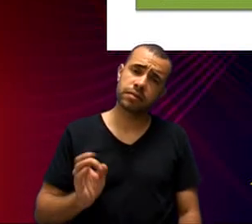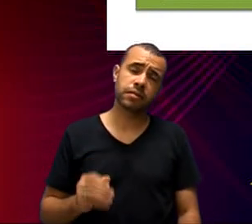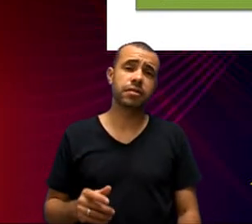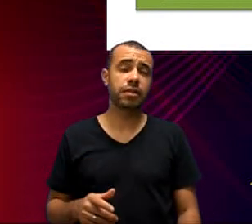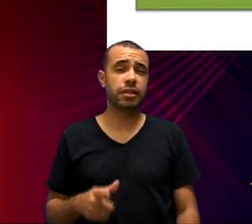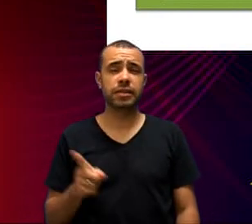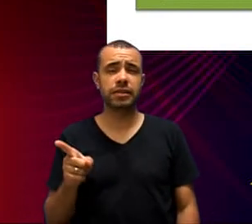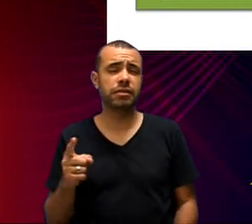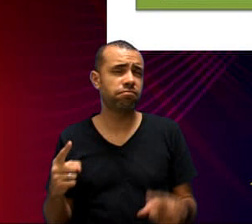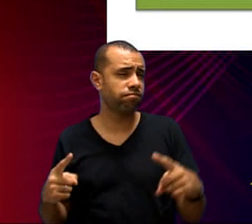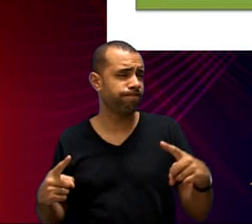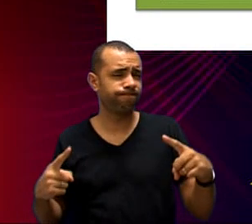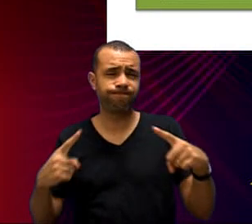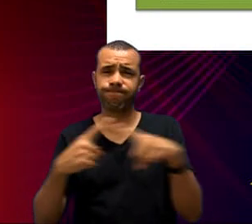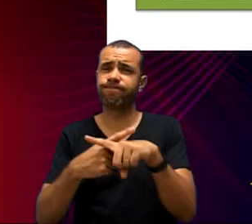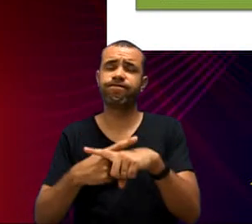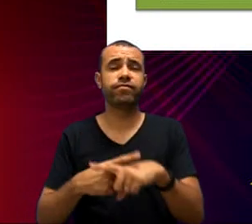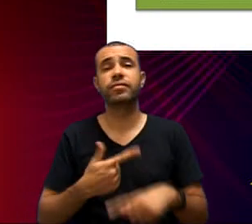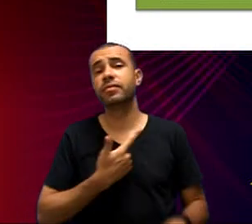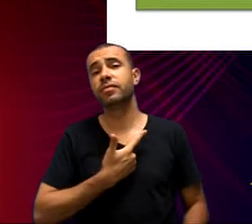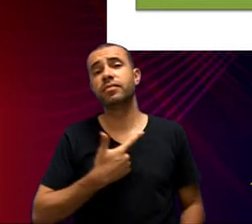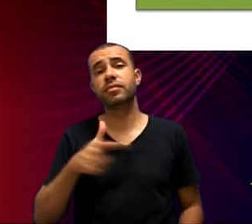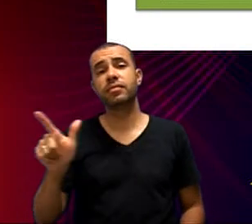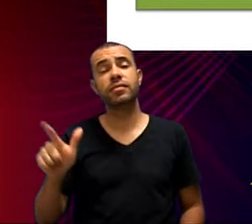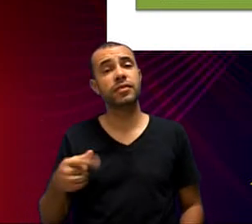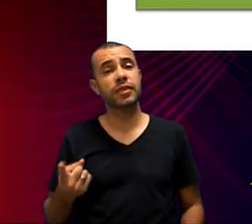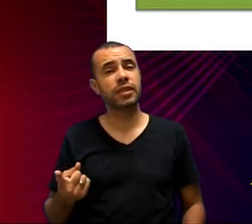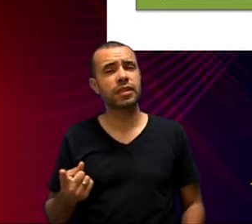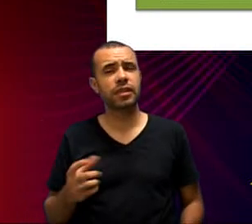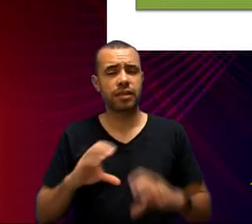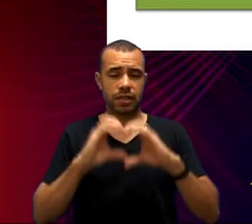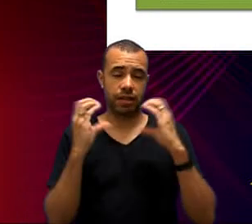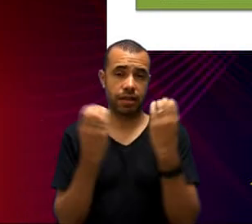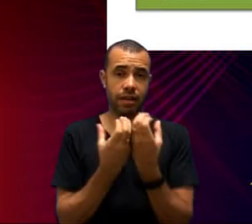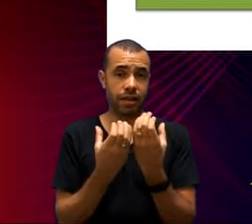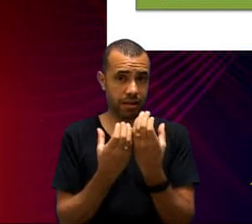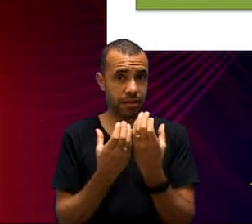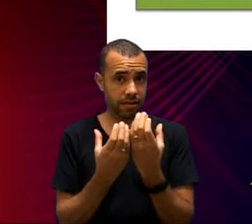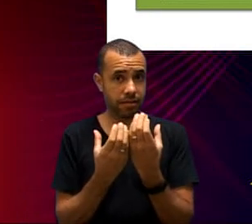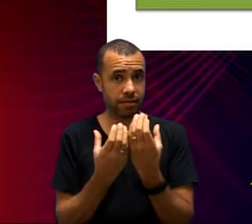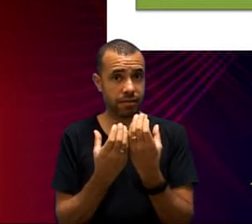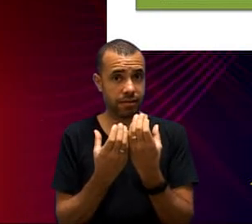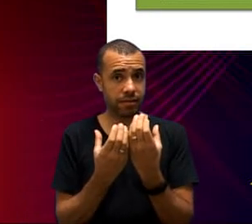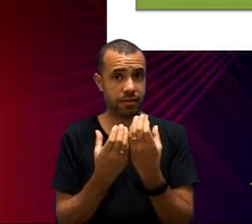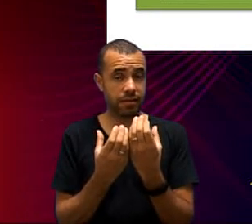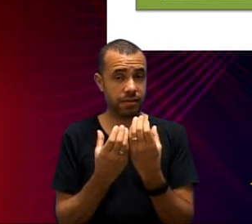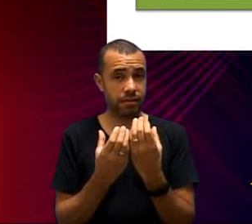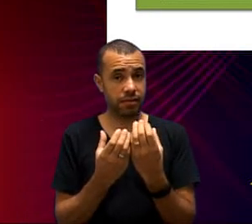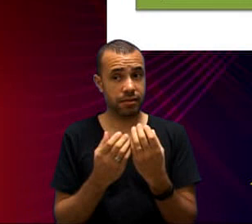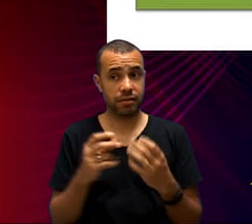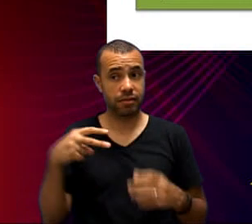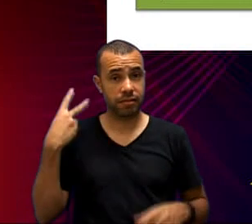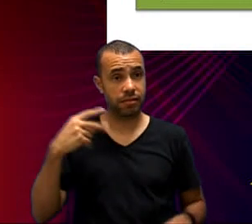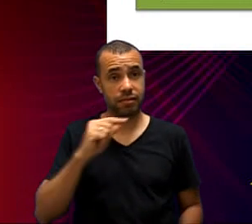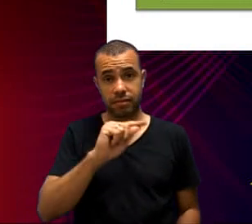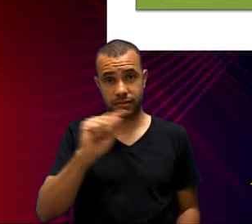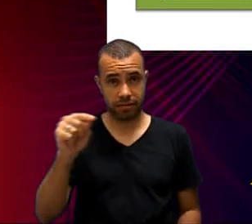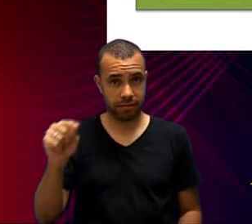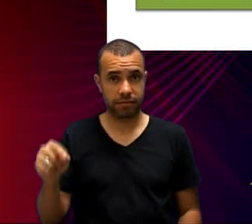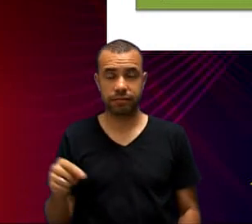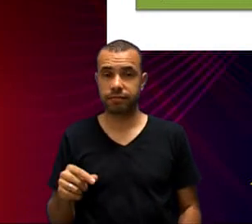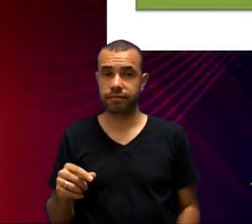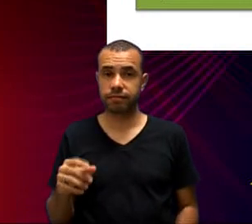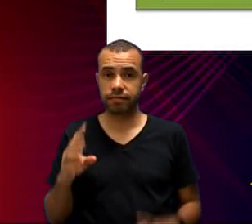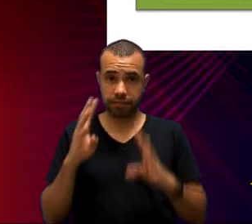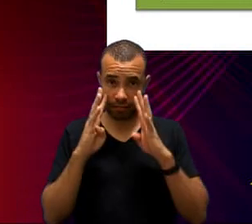algo que acho que interessa a Câmara Municipal de Sorocaba, que é os nossos vereadores, que é o seguinte, nós